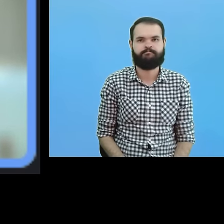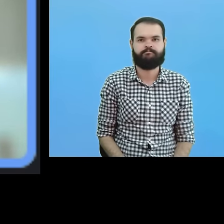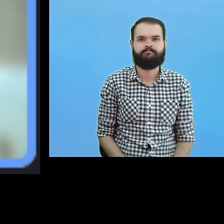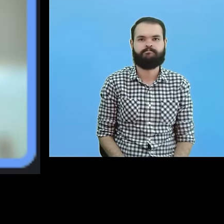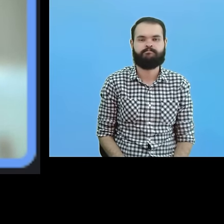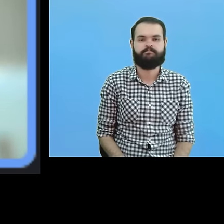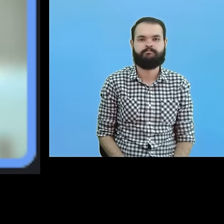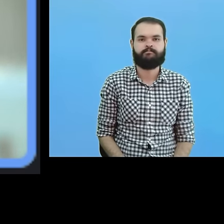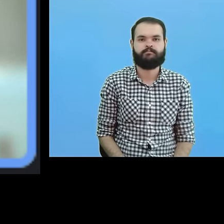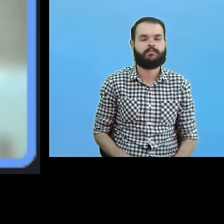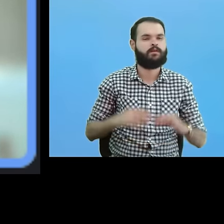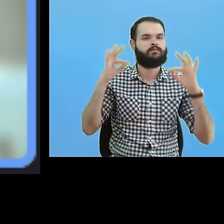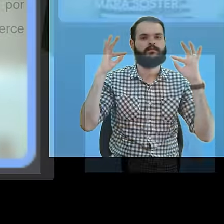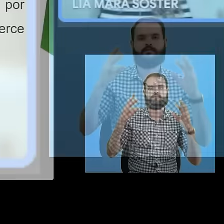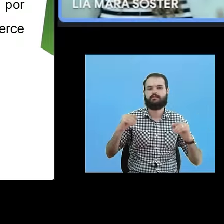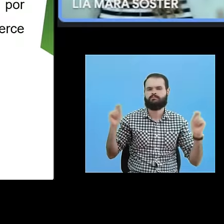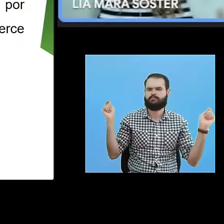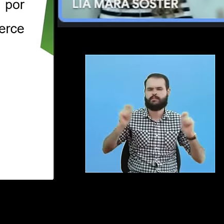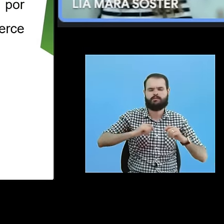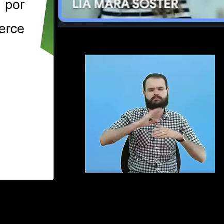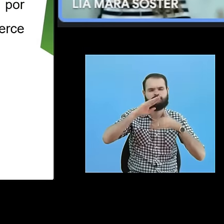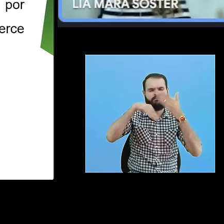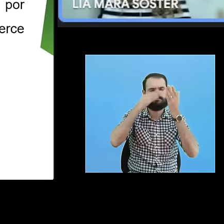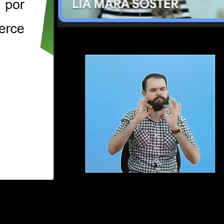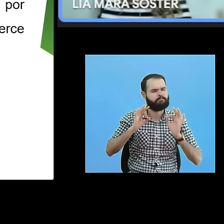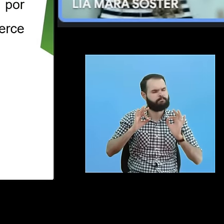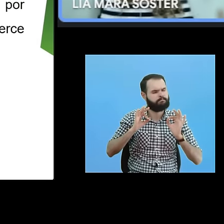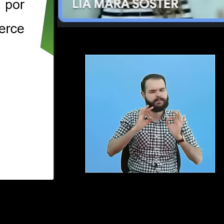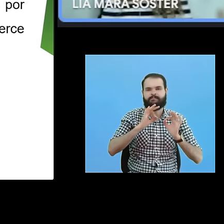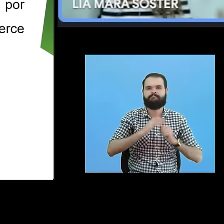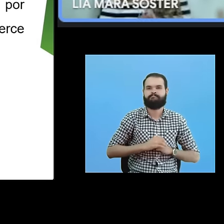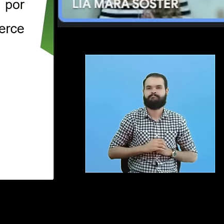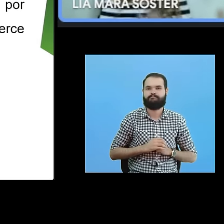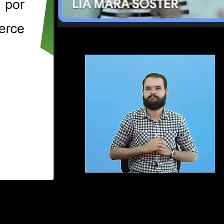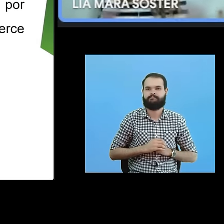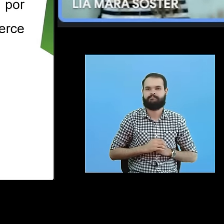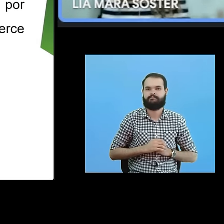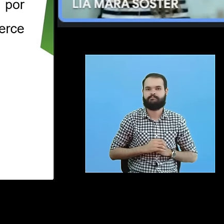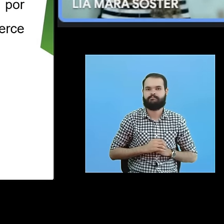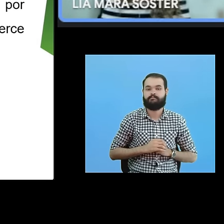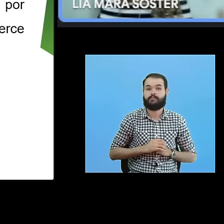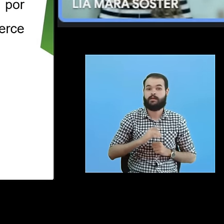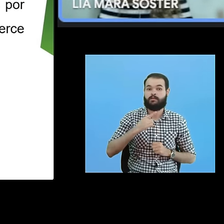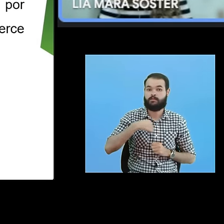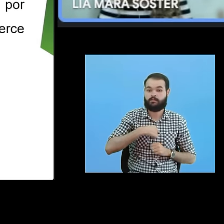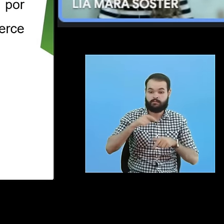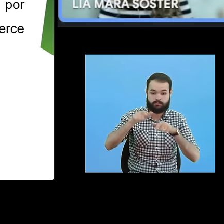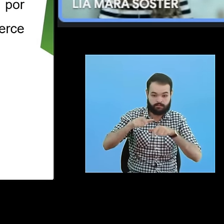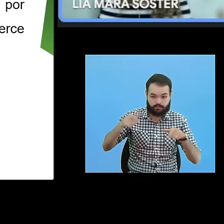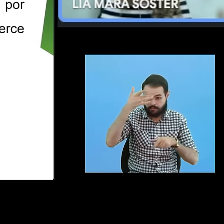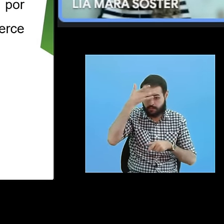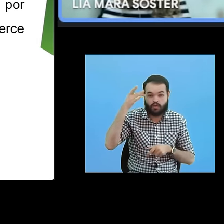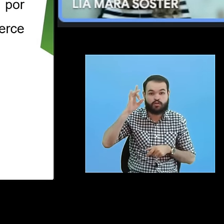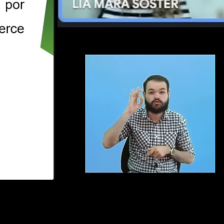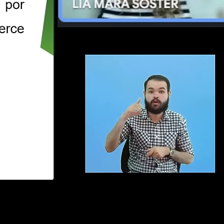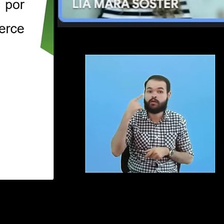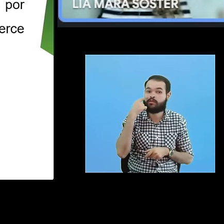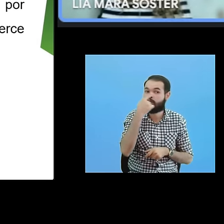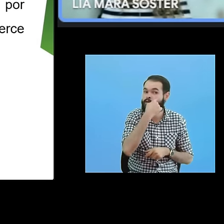se desenvolver. De fato, né, nós estamos trabalhando com pessoas que têm apenas a limitação sensorial da